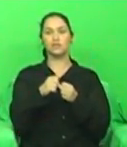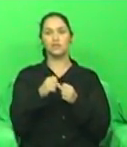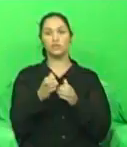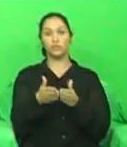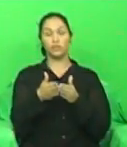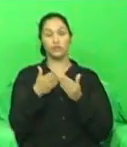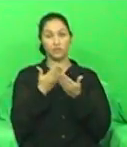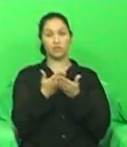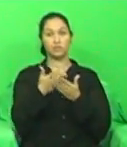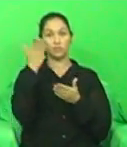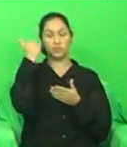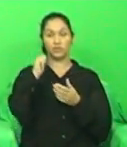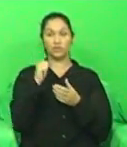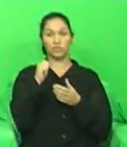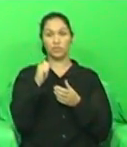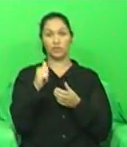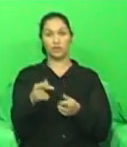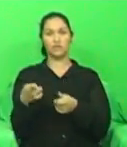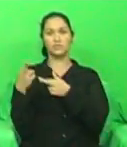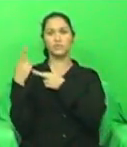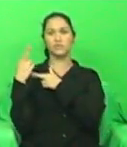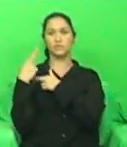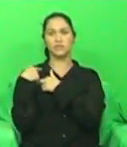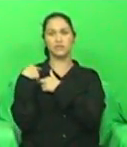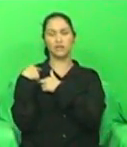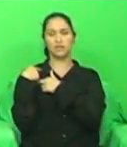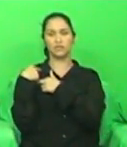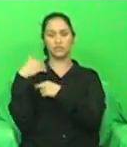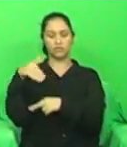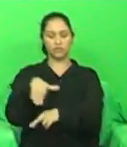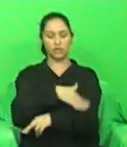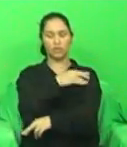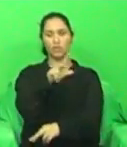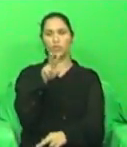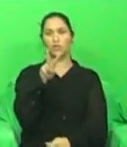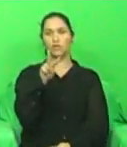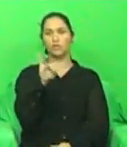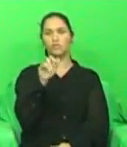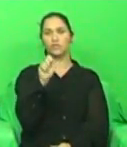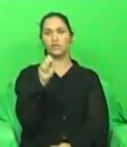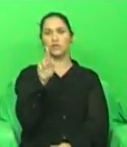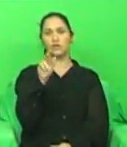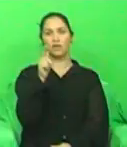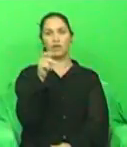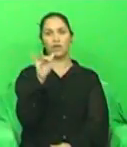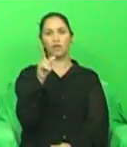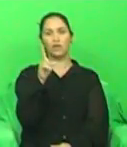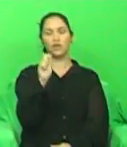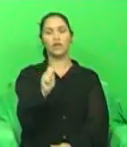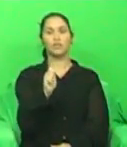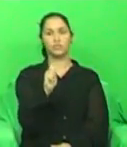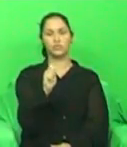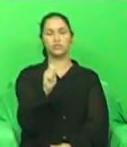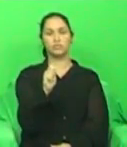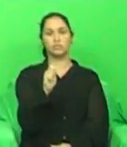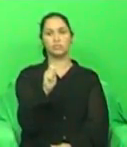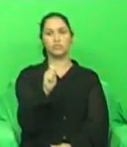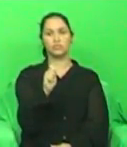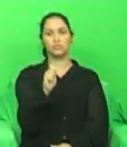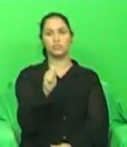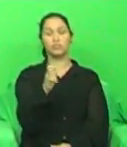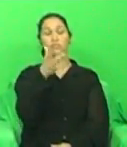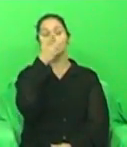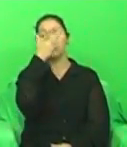a discussão da municipalização é está aberta a cidade ainda não recebeu a rodovia enquanto isso a